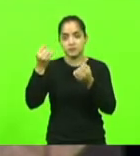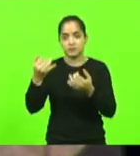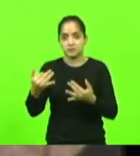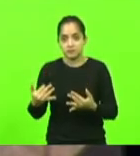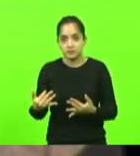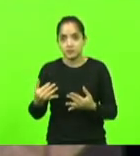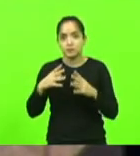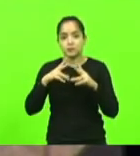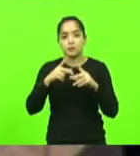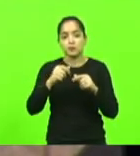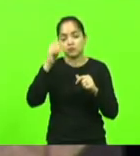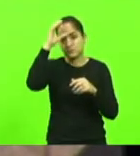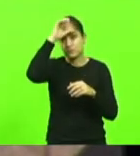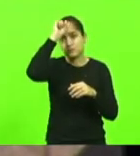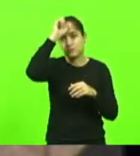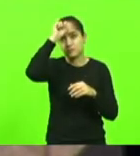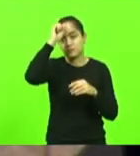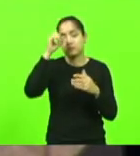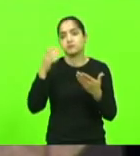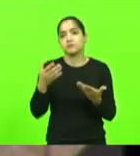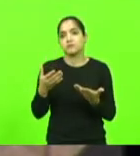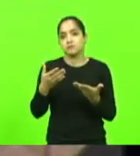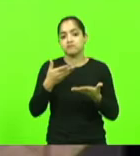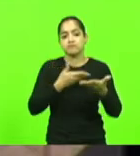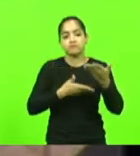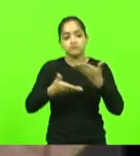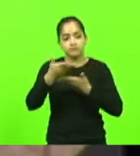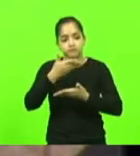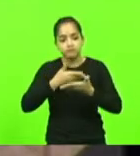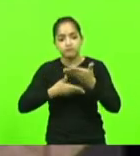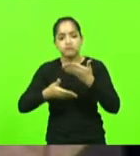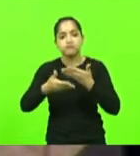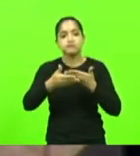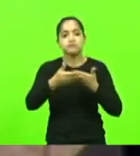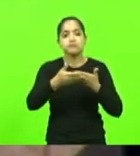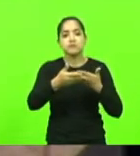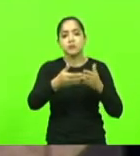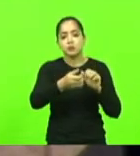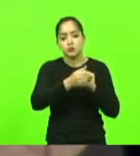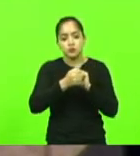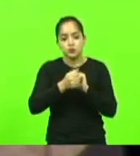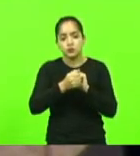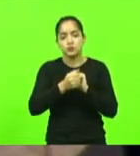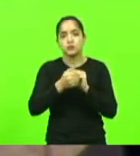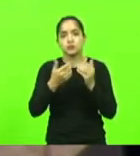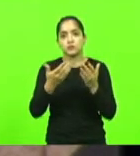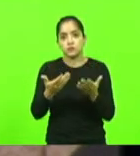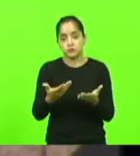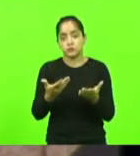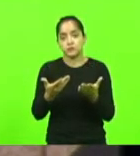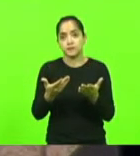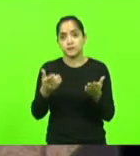todos a aprender. E acho que a construção conjunta, a pluralidade, ela que faz o nosso